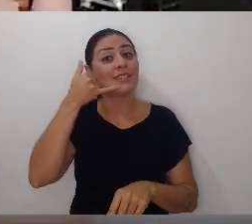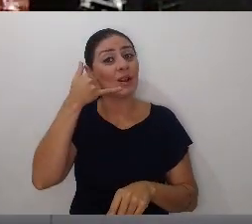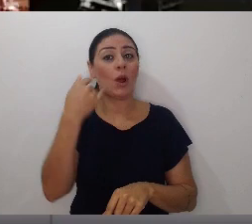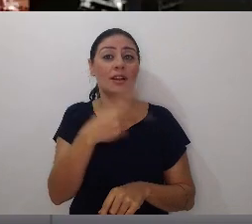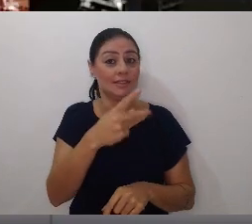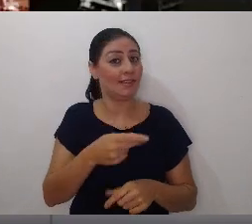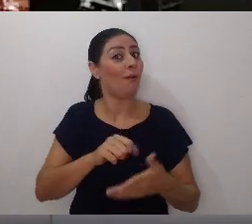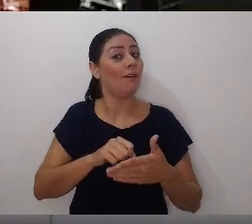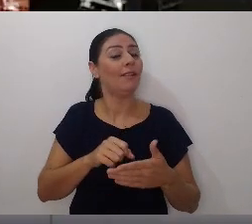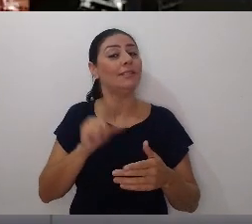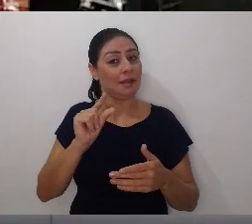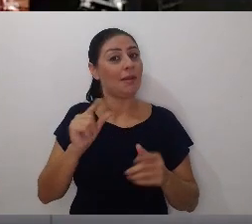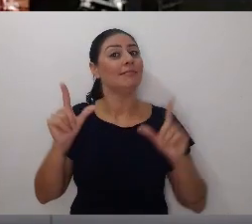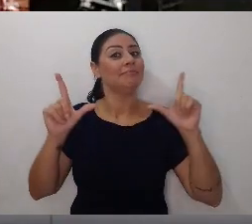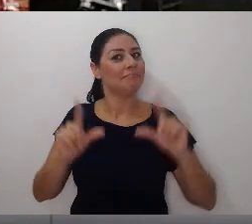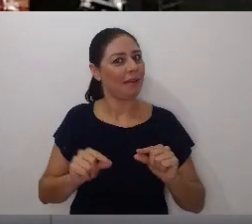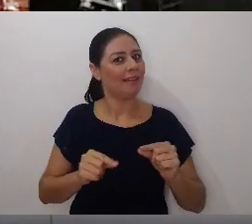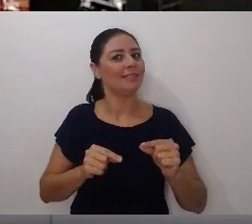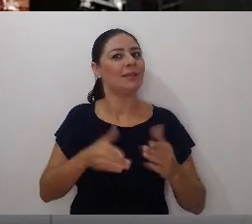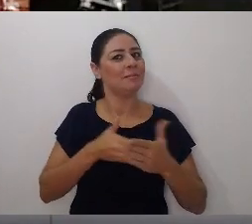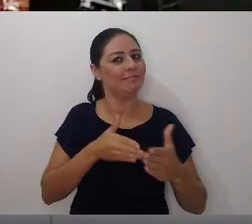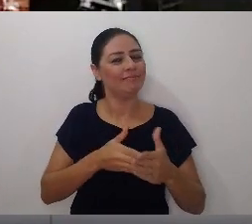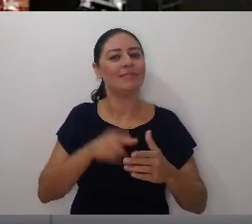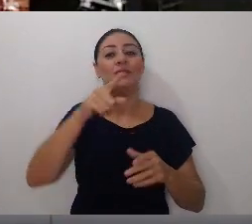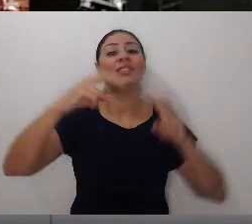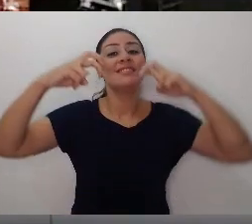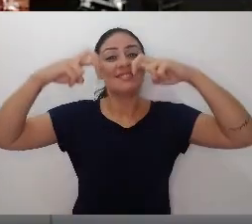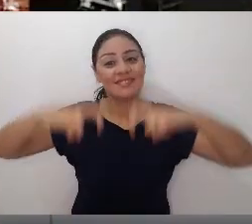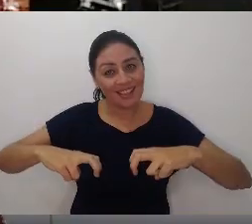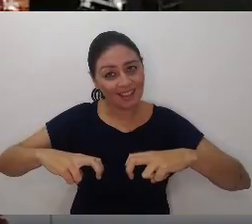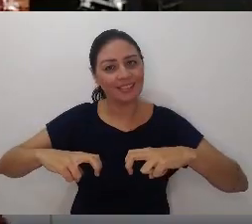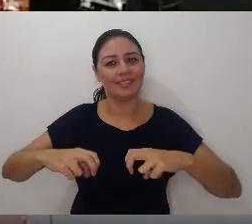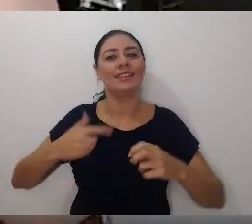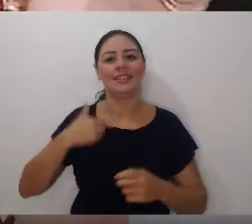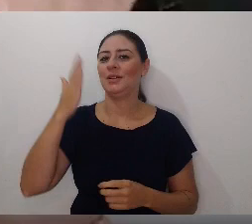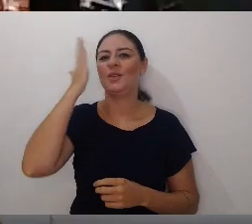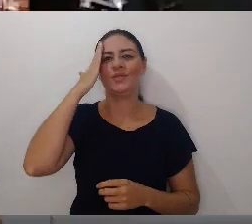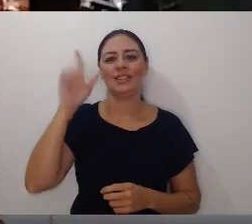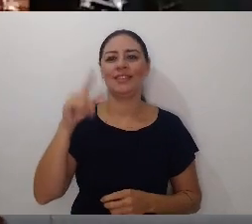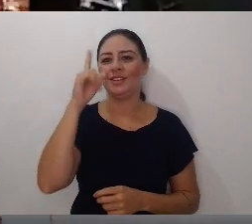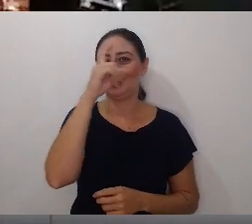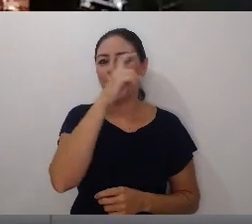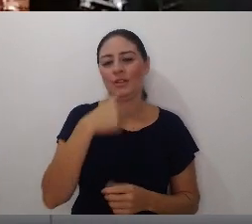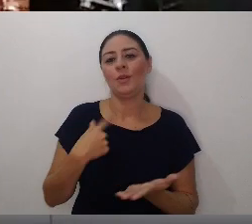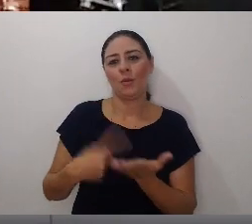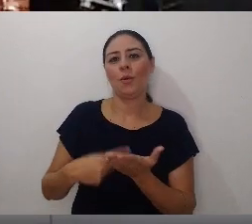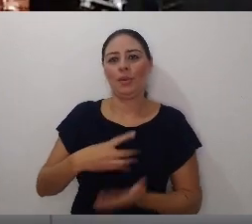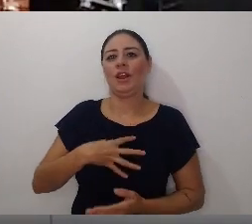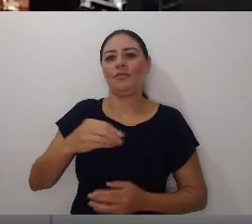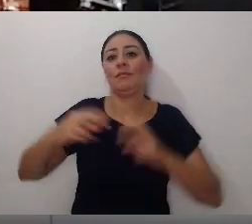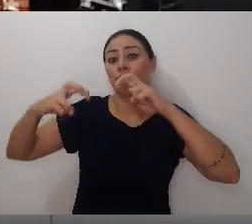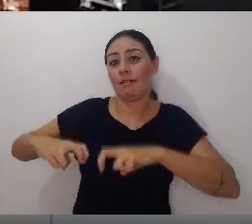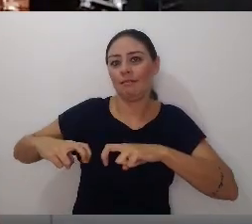Você também fazer um horário para o seu celular. Você também fazer um horário para vocês dois sentarem ali. Eu sei